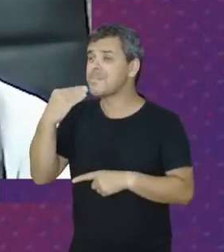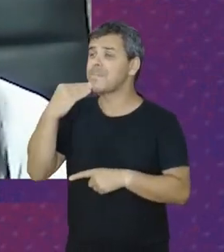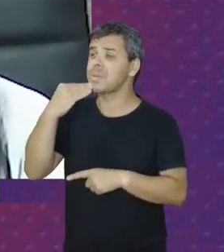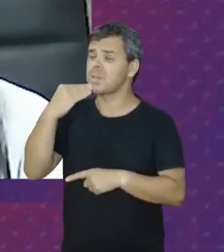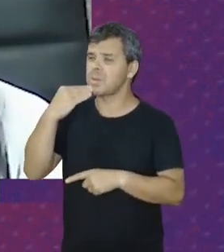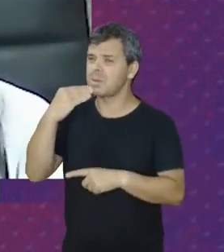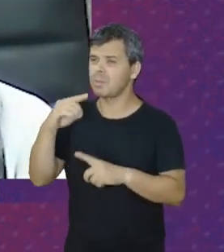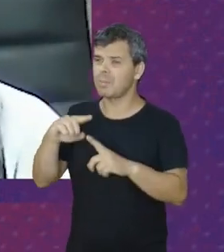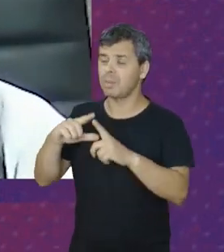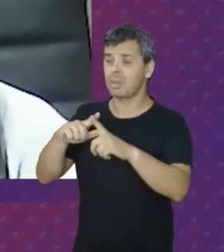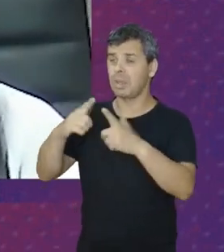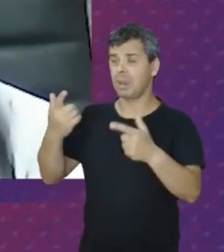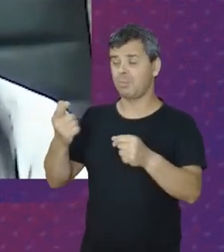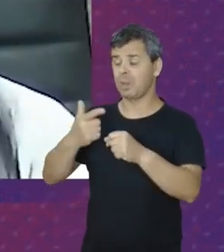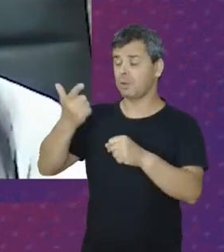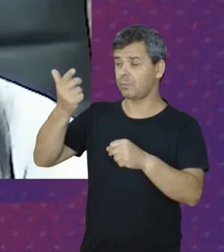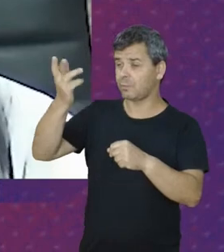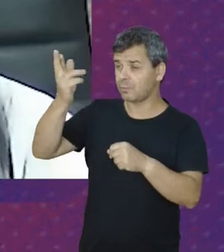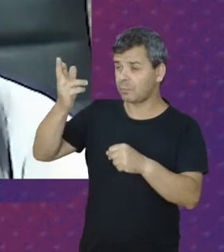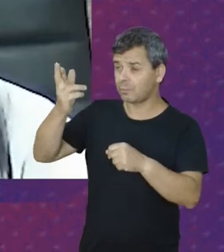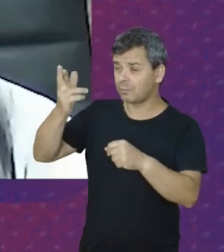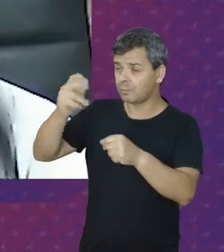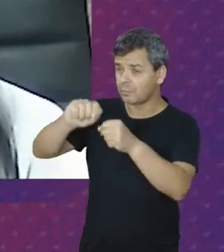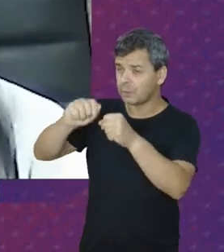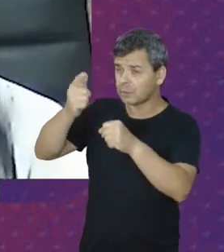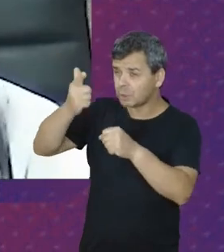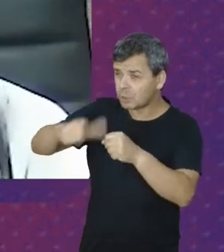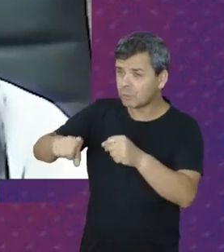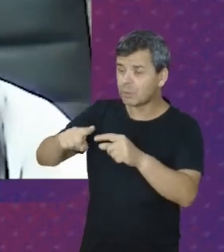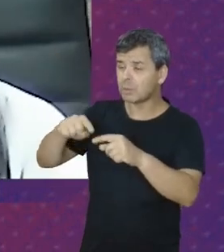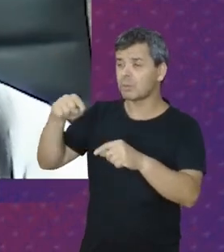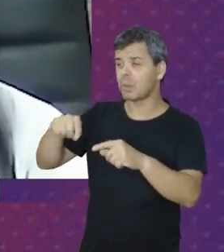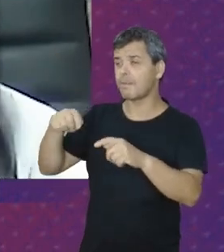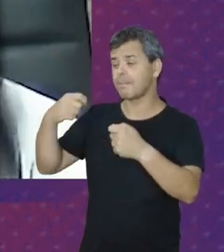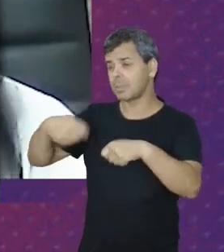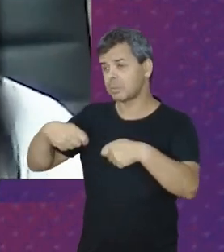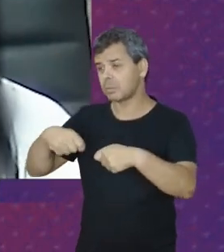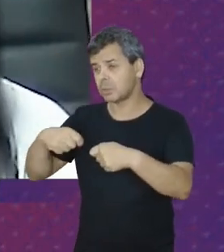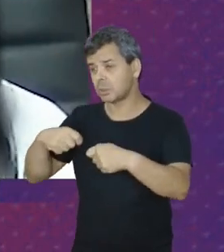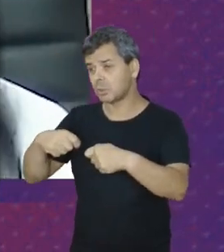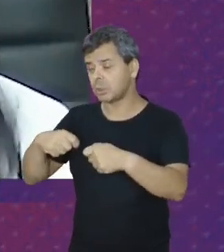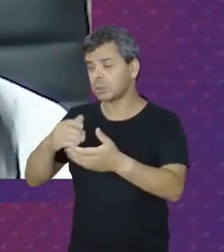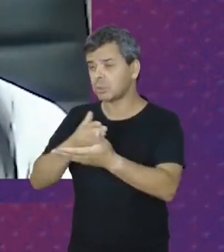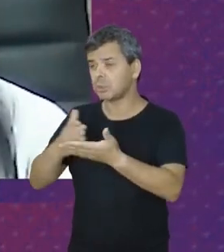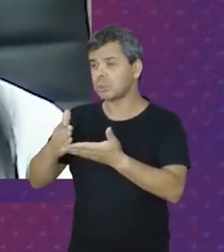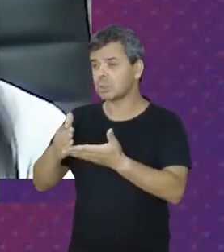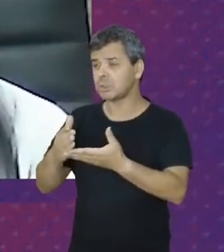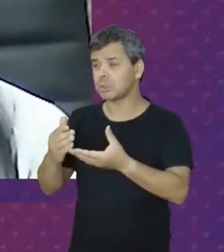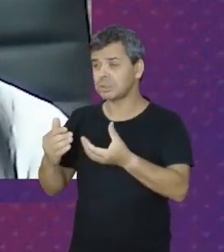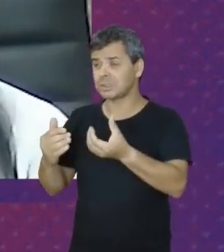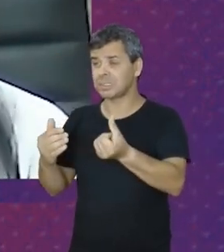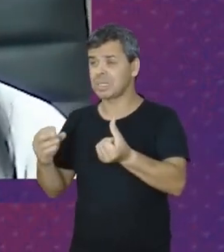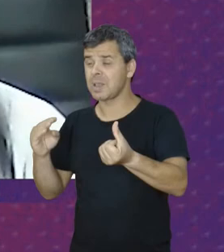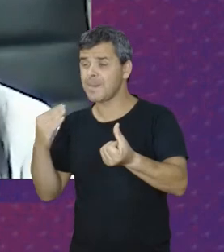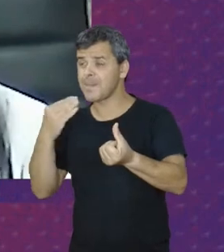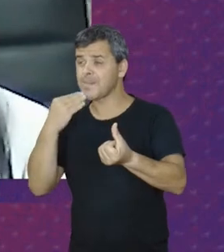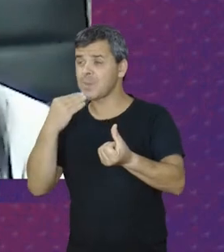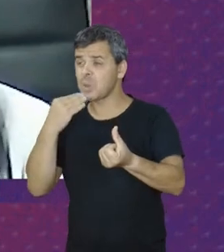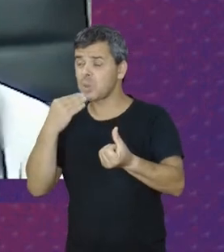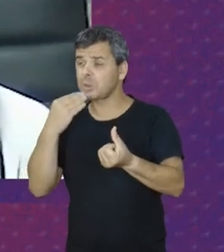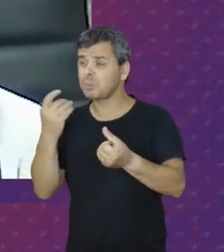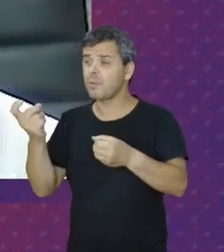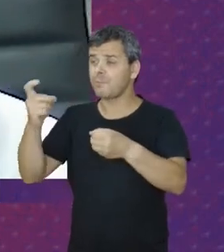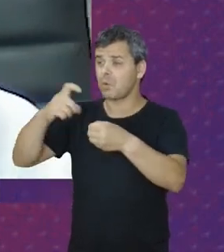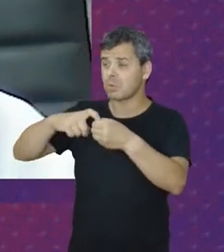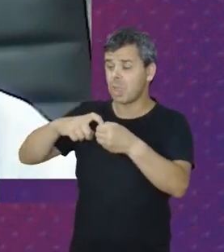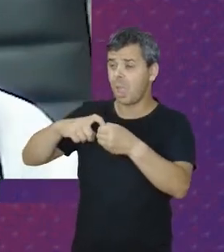bilhões, caso quisesse renovar ou continuar obras, o governo Lula tinha que começar em janeiro com 6 bilhões no mínimo para retomar as